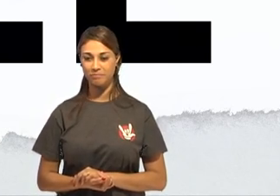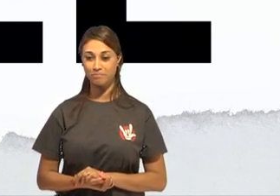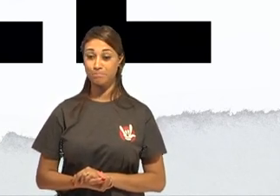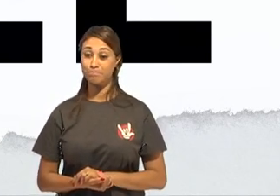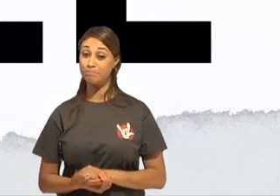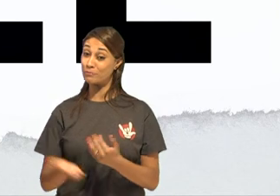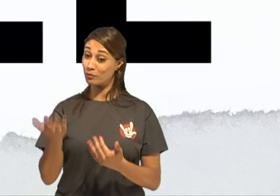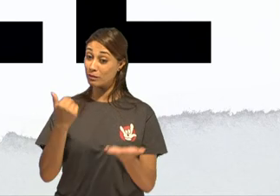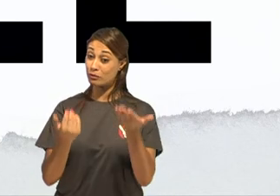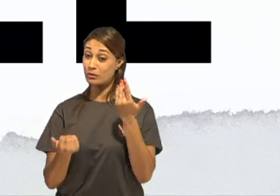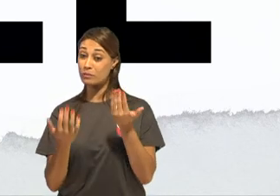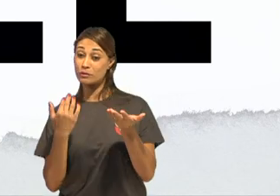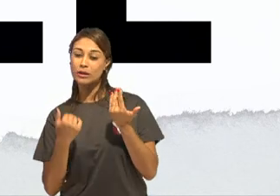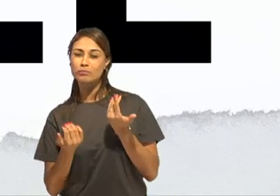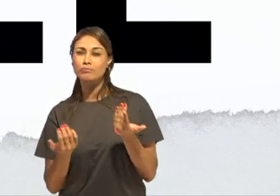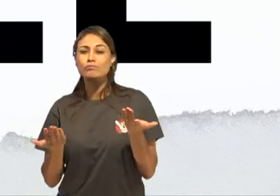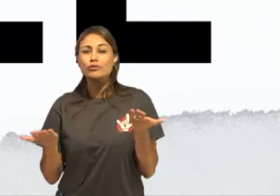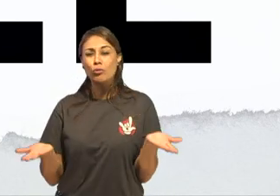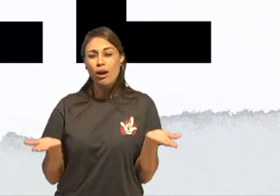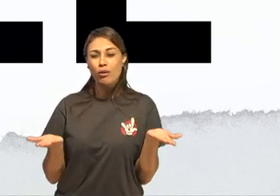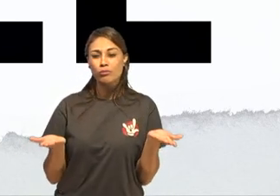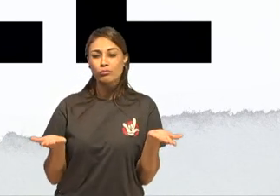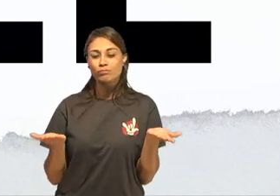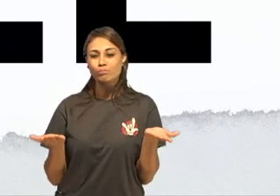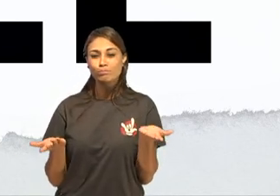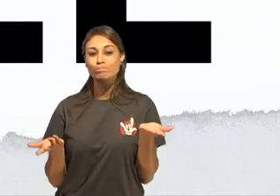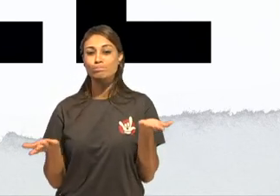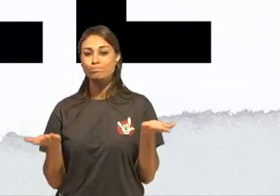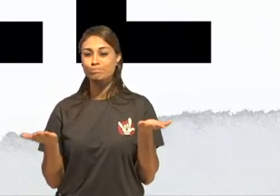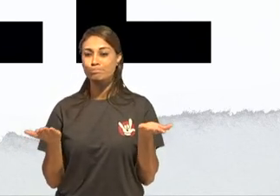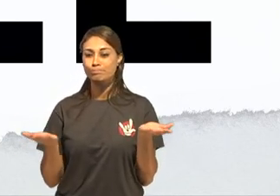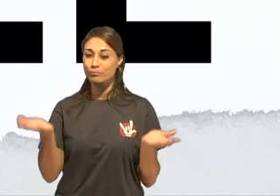Vamos lá, gente. Fácil, galera. 2 segundos, vamos, homens.